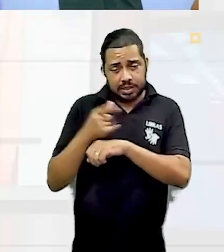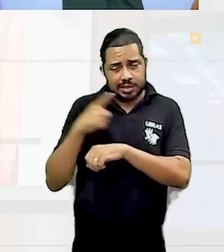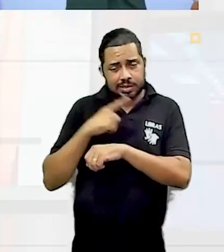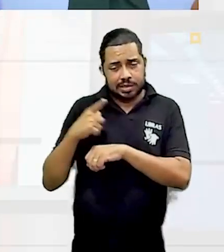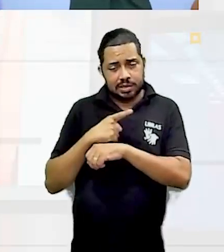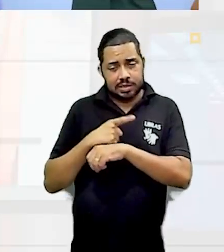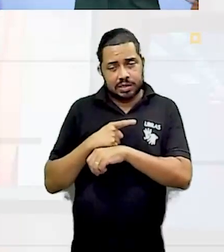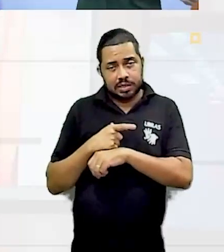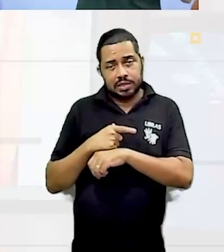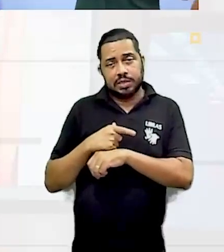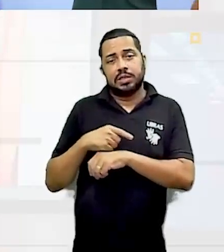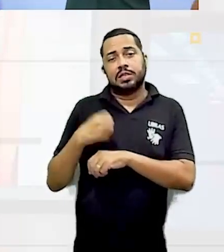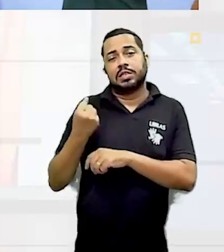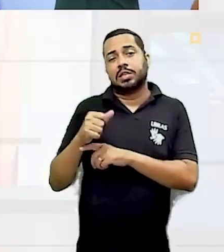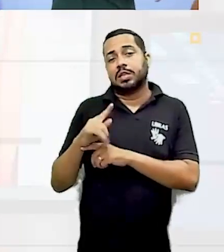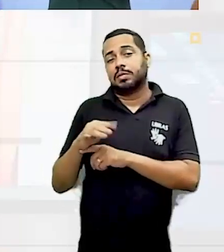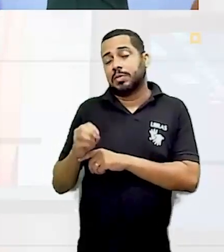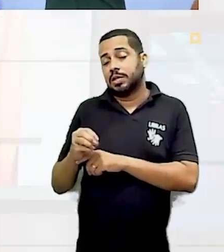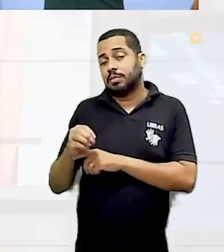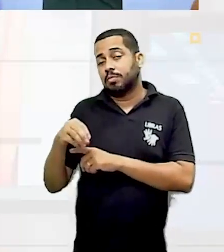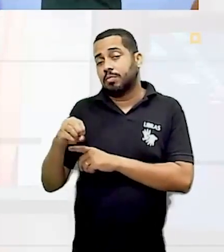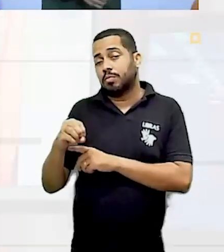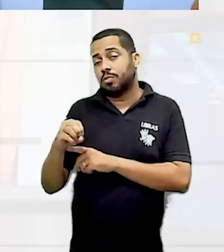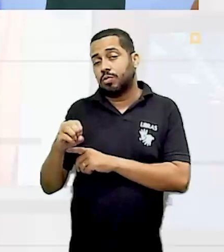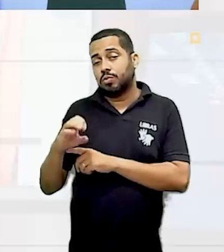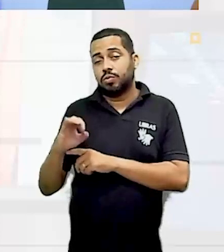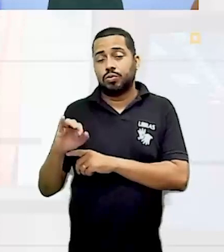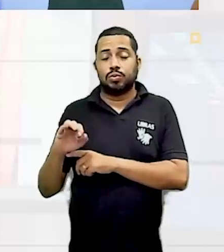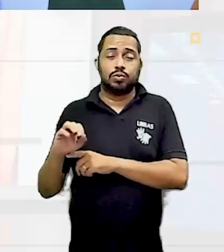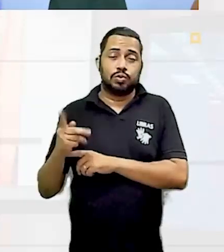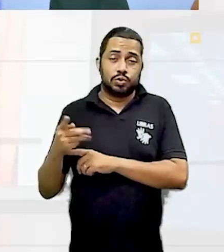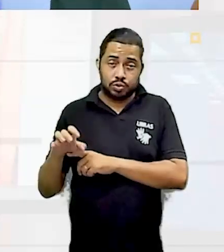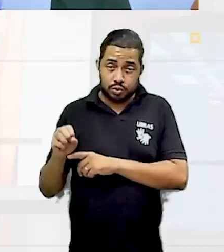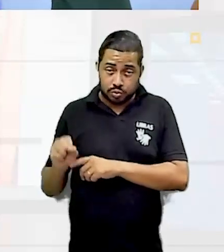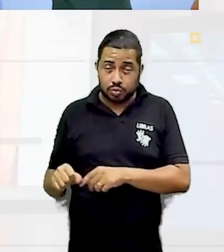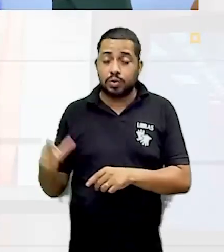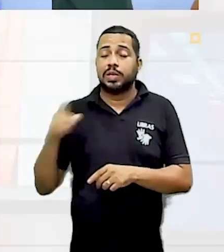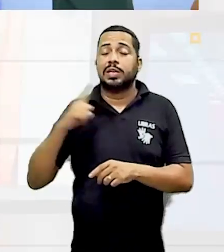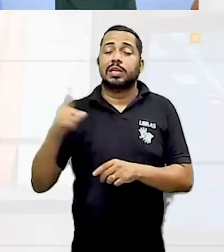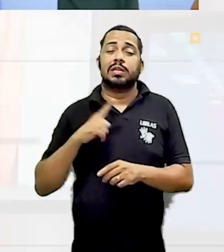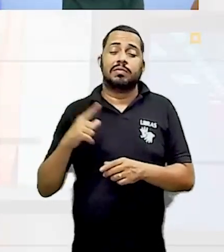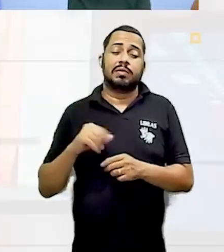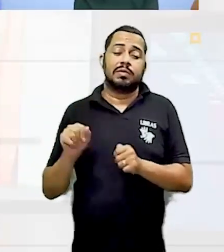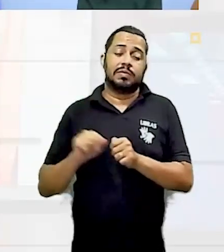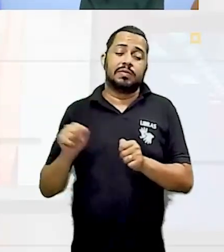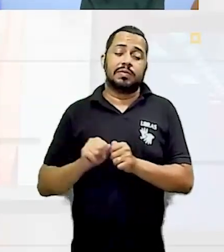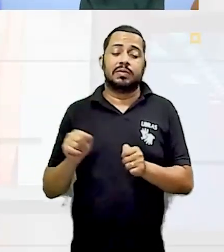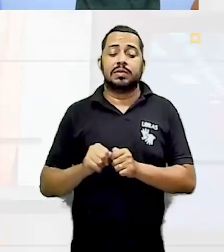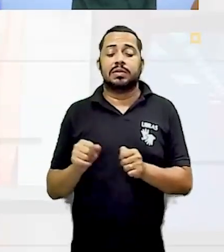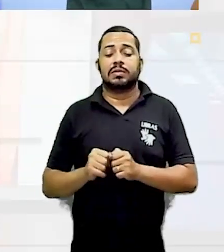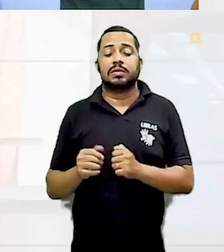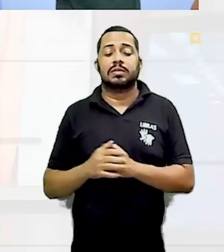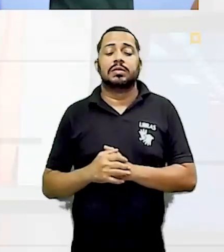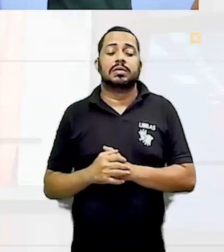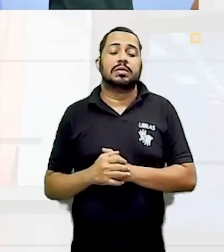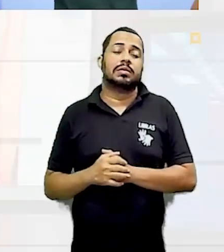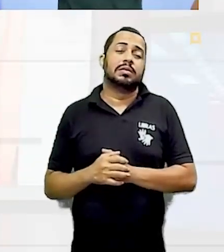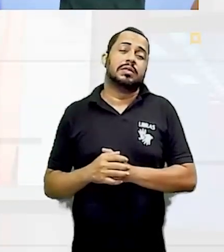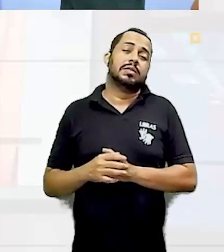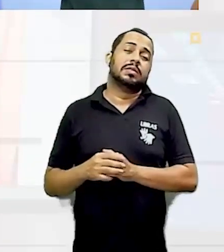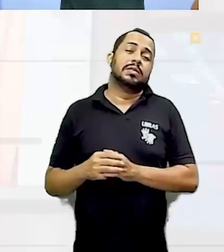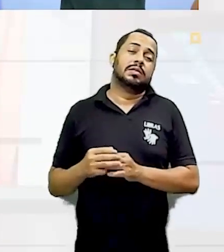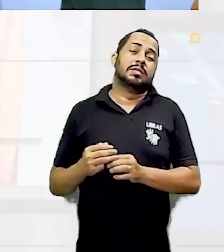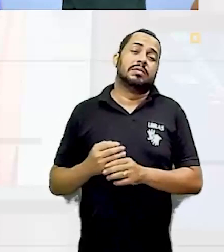chamada de stop motion. Que essa técnica ela vai fazer o seguinte, ela vai pegar um cenáriozinho, você vai produzir um cenáriozinho,